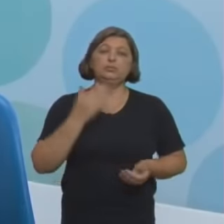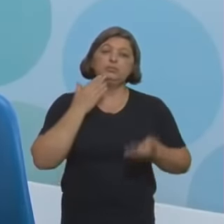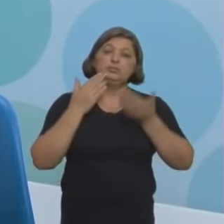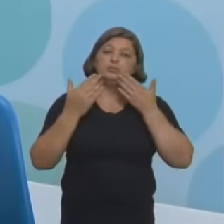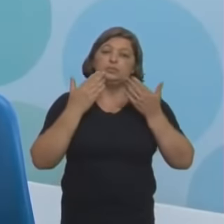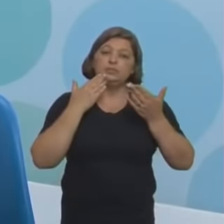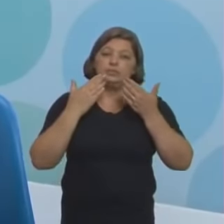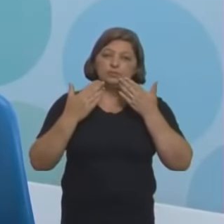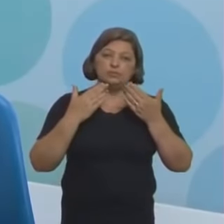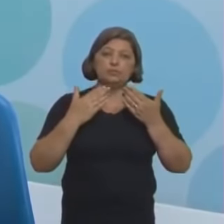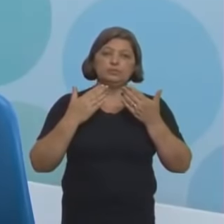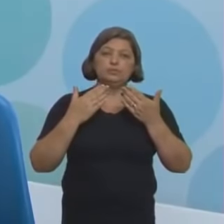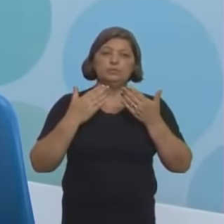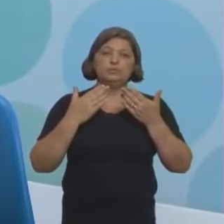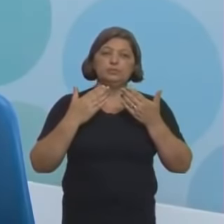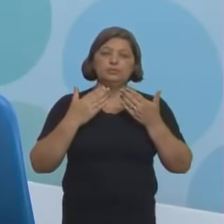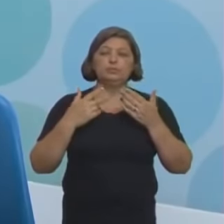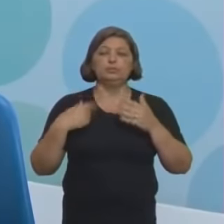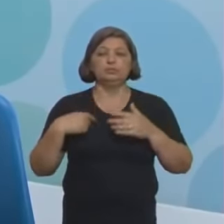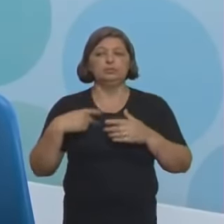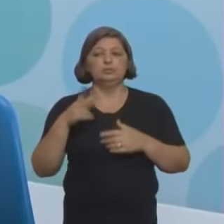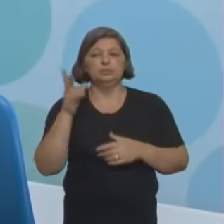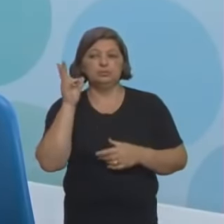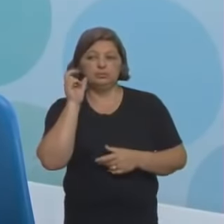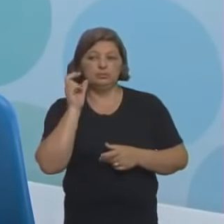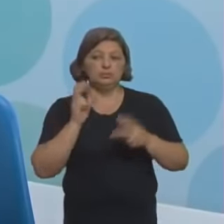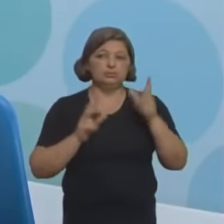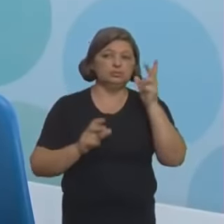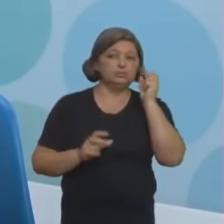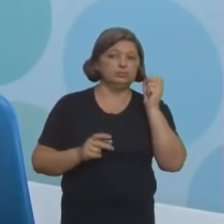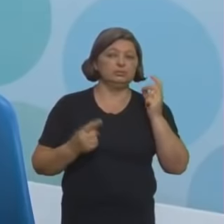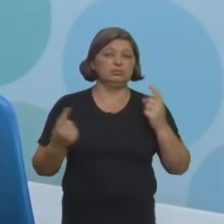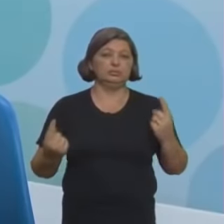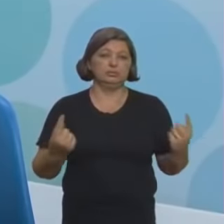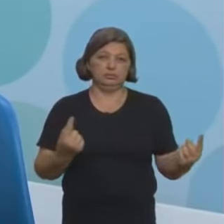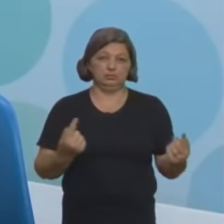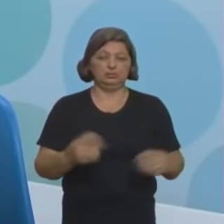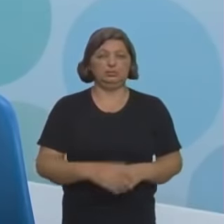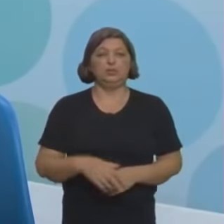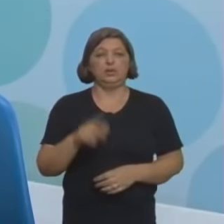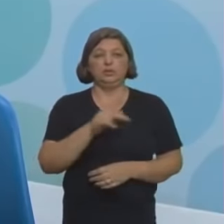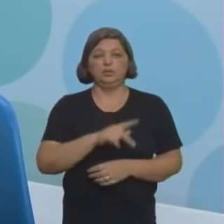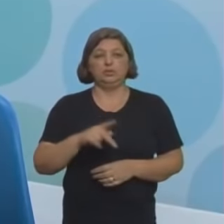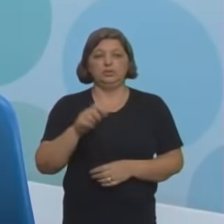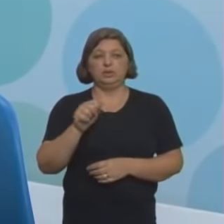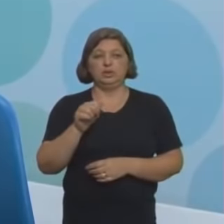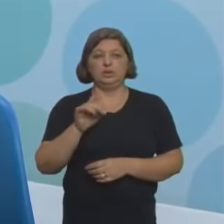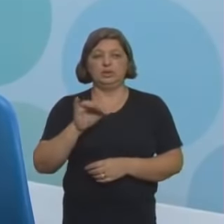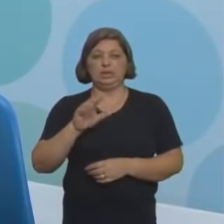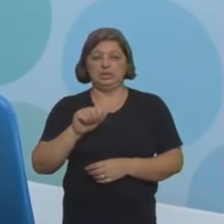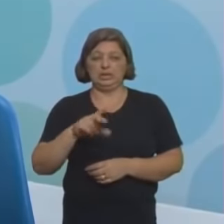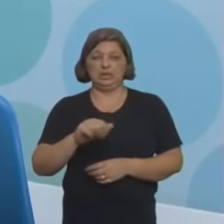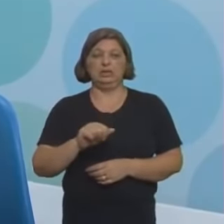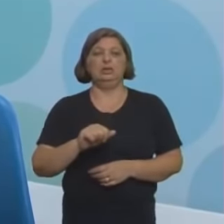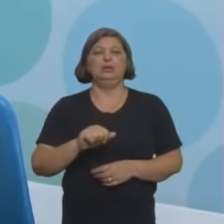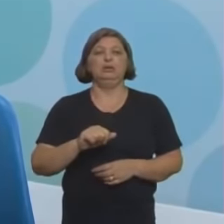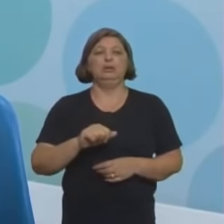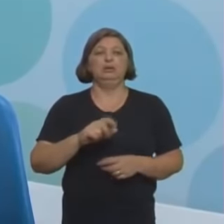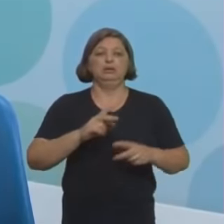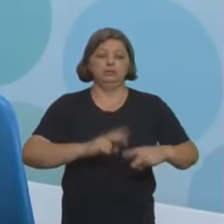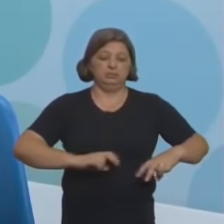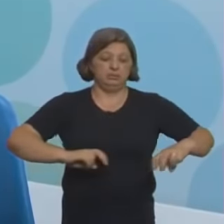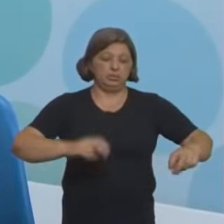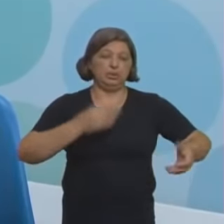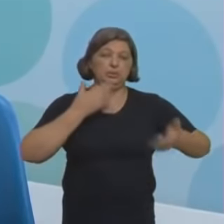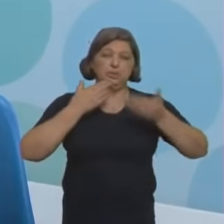conversando e ouvindo os dois lados. Professora Adriana, roda de conversa para maiores